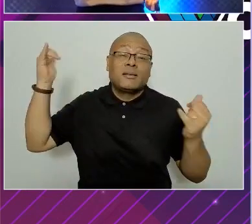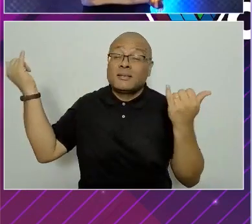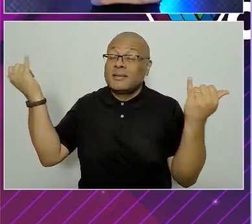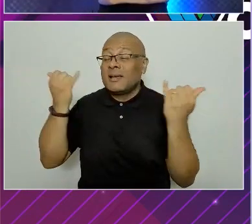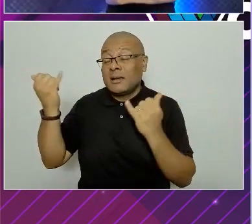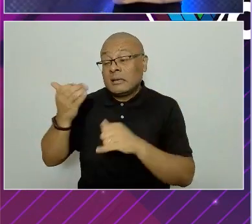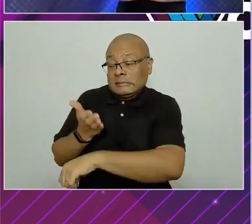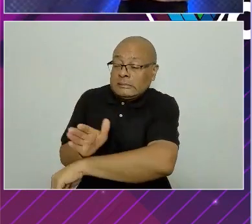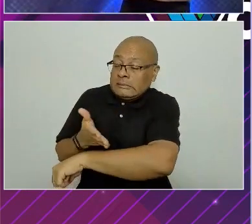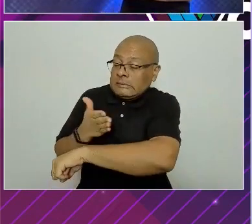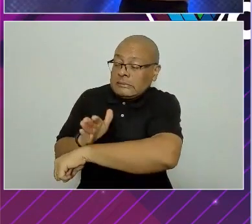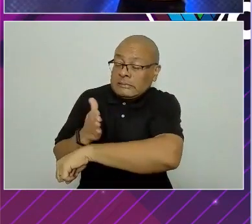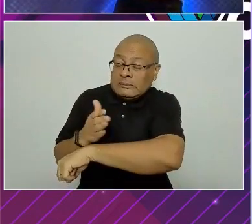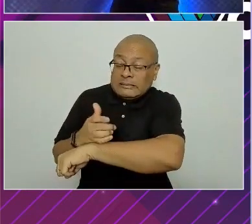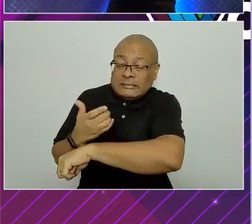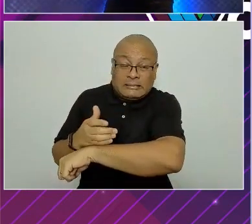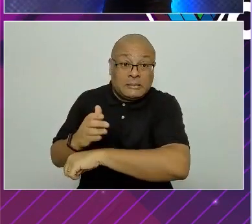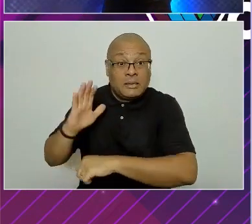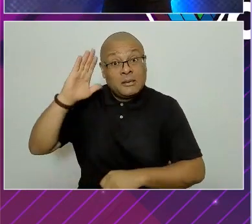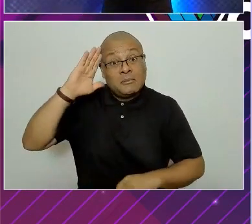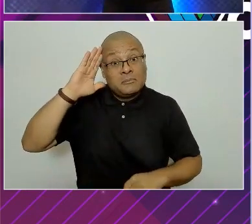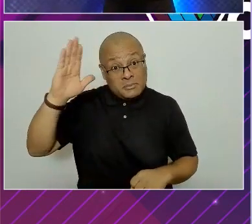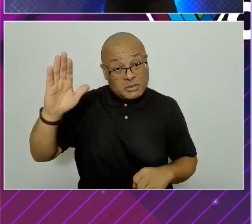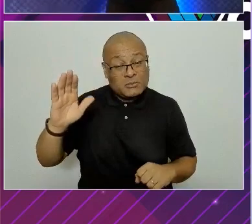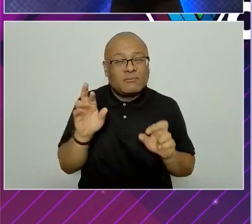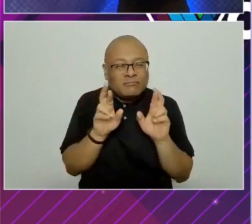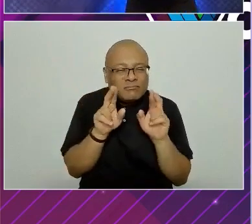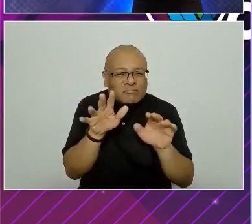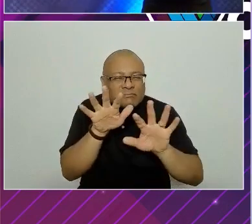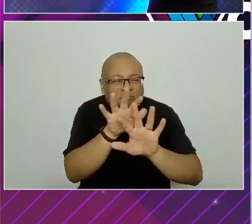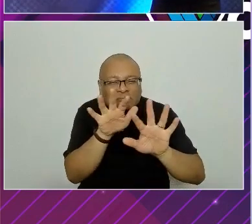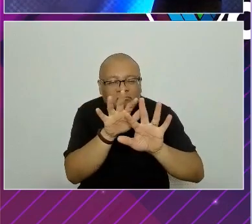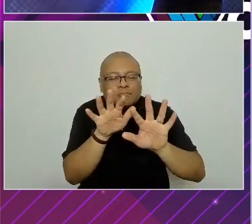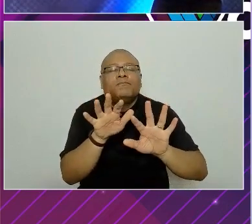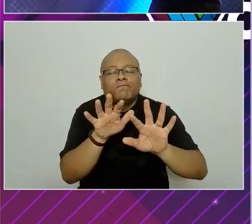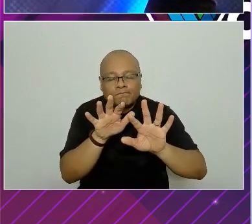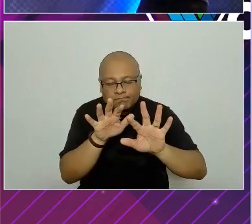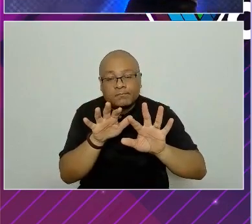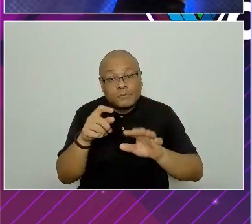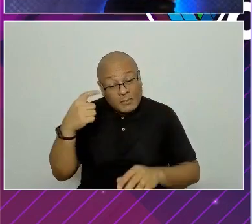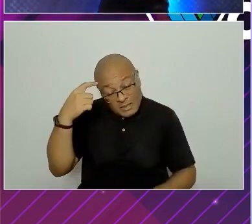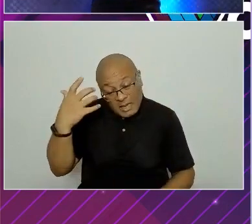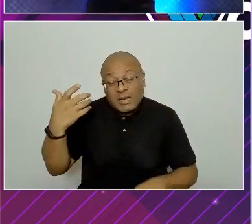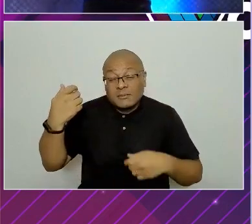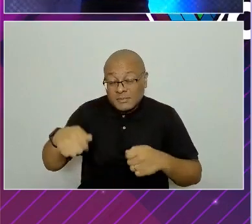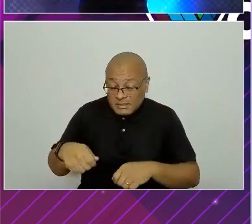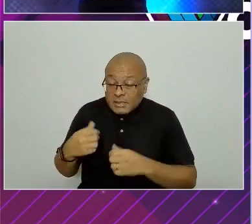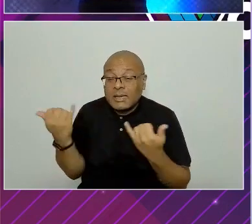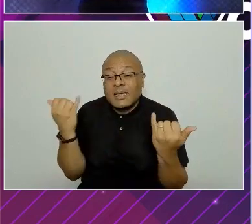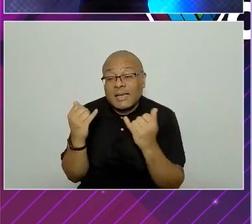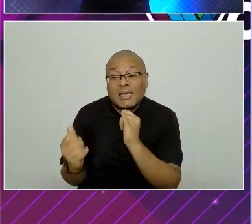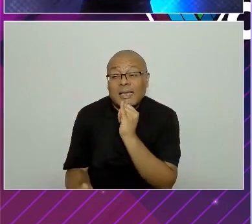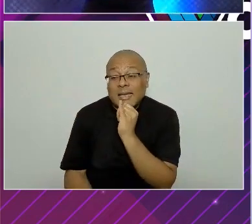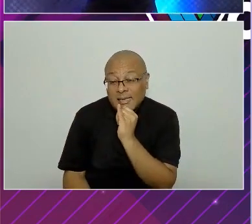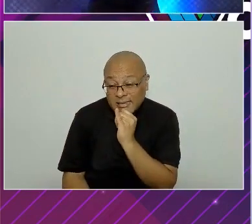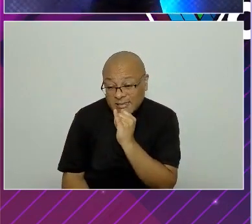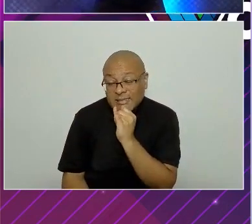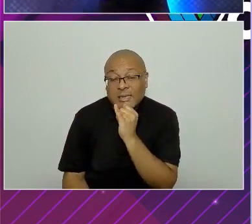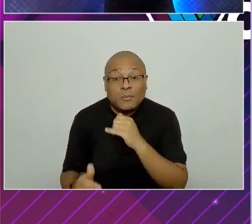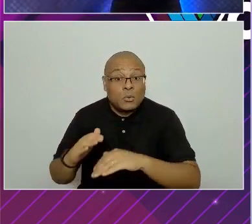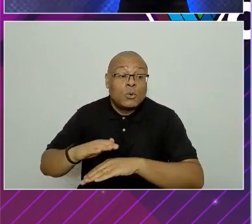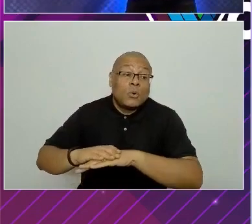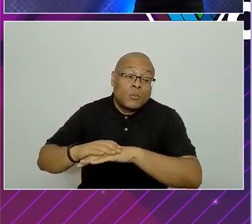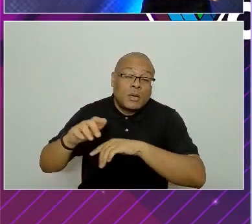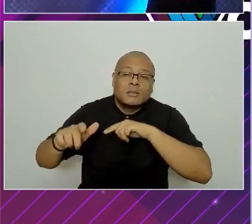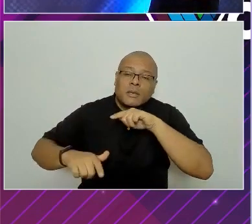complexos dentro de um IA, né, principalmente quando tem essas distorções. Então, IA ainda precisa de muito mais exemplos, né, principalmente para